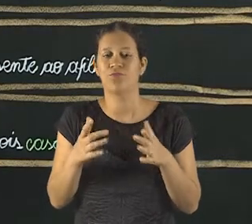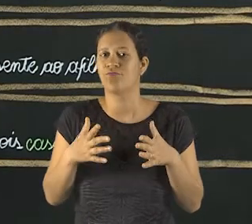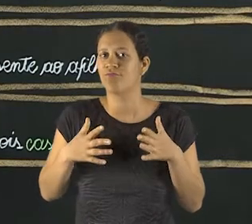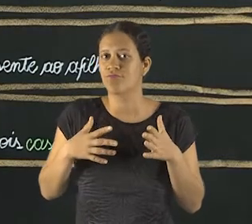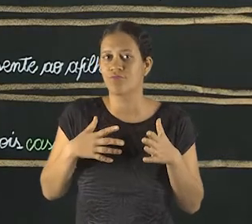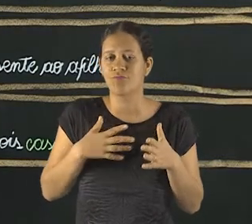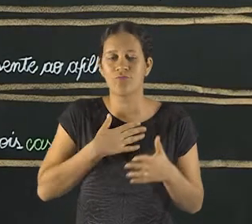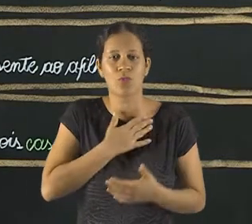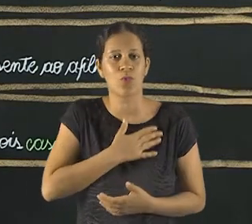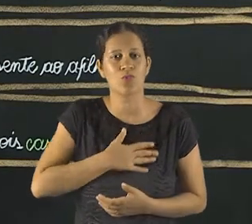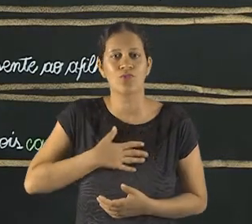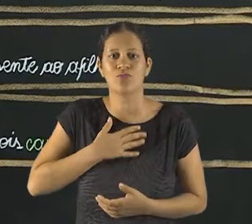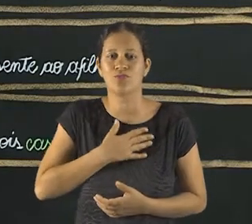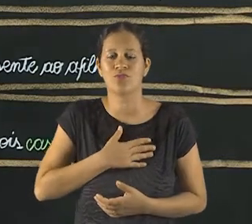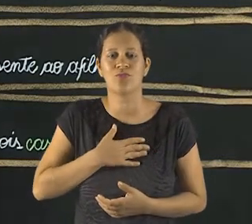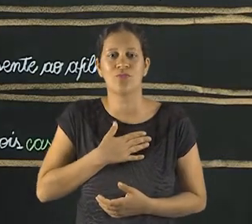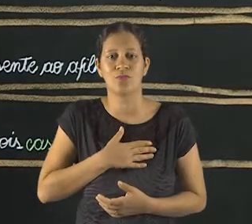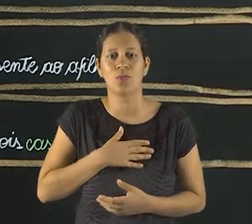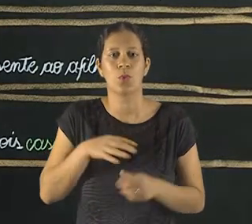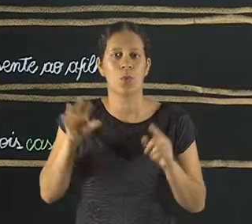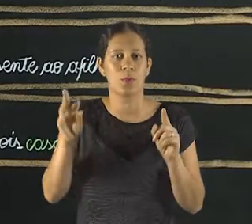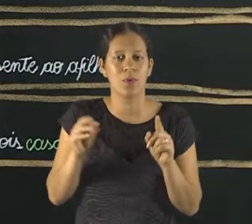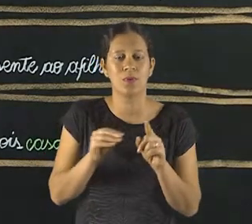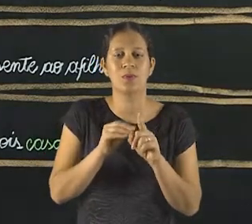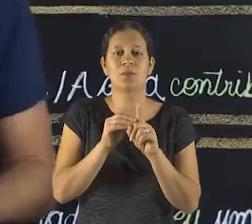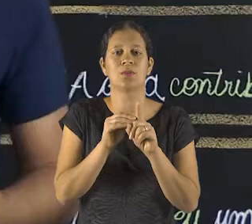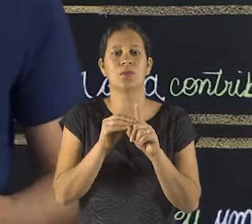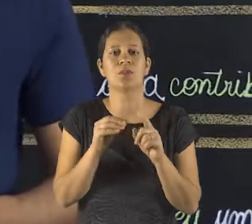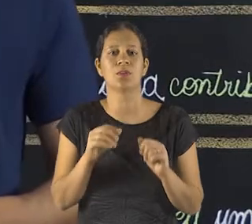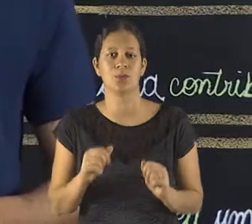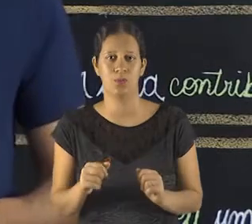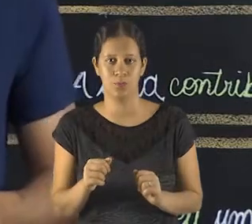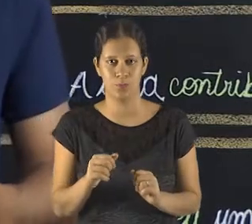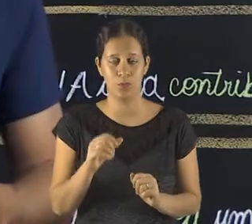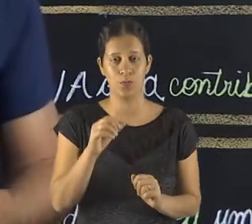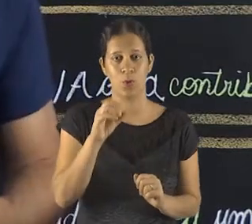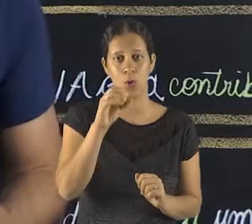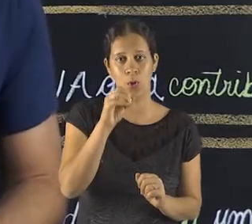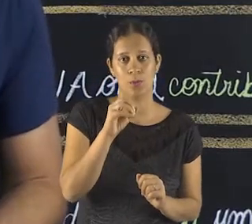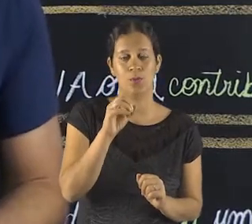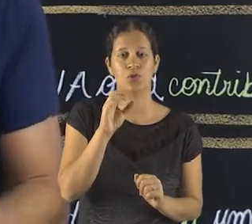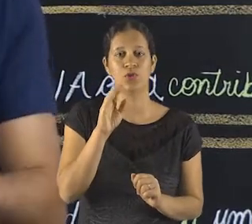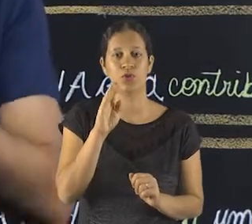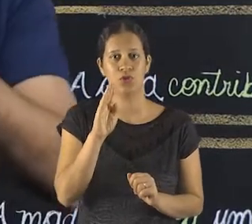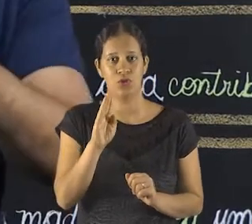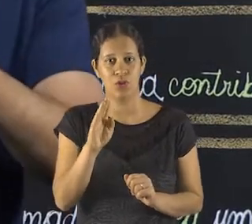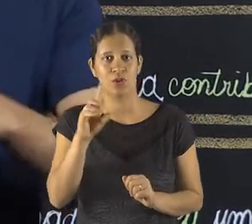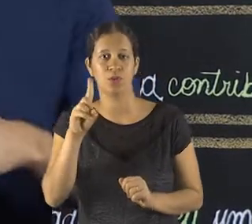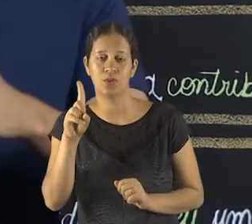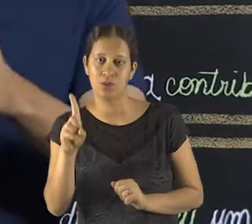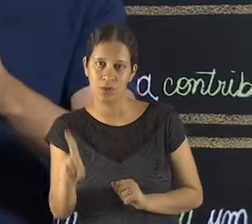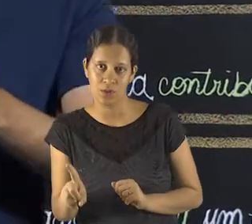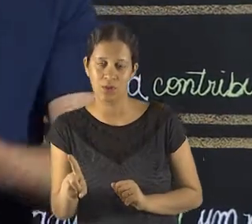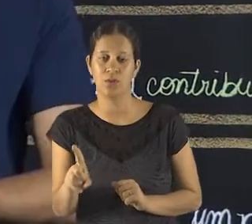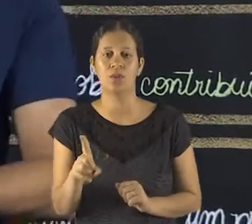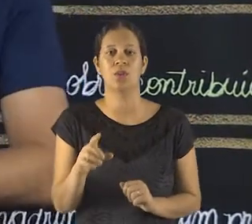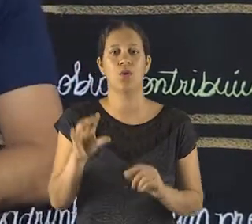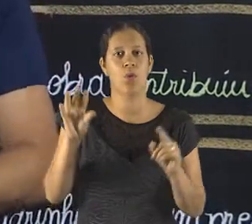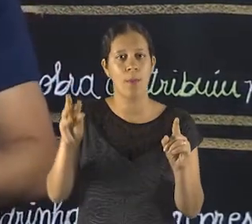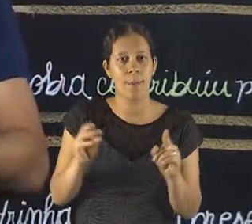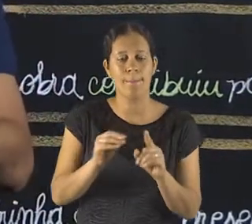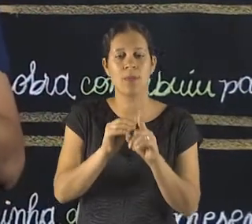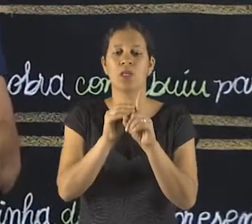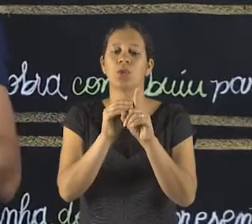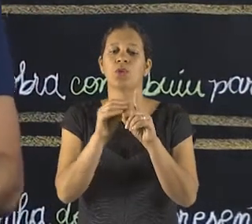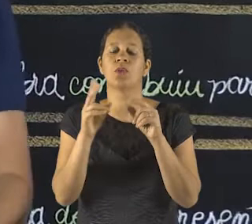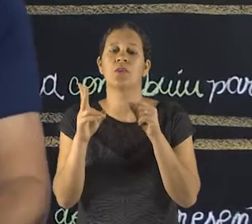as expectativas, que é um complemento direto, um objeto direto. Eu posso chamar de objeto direto, eu posso chamar